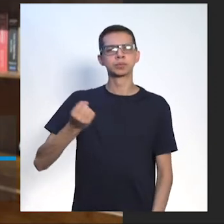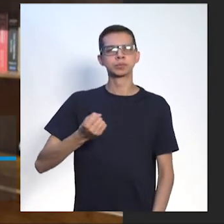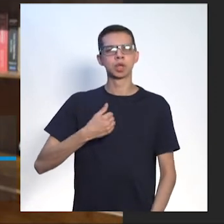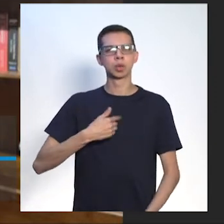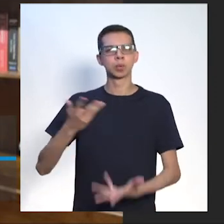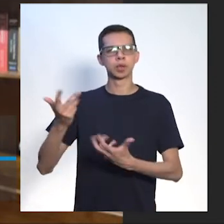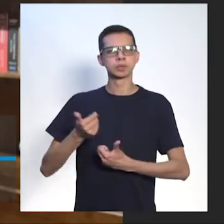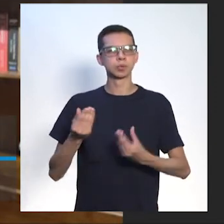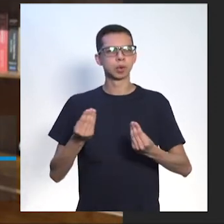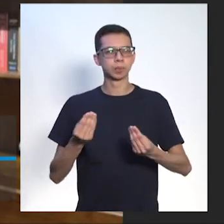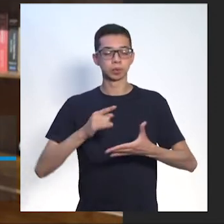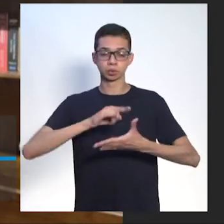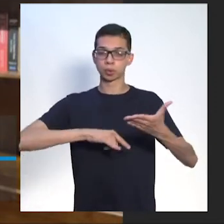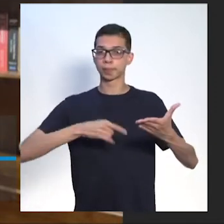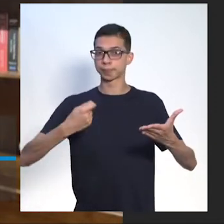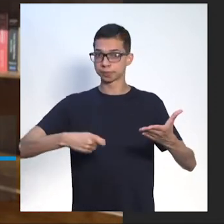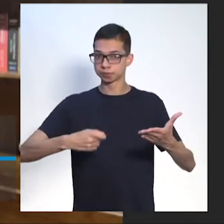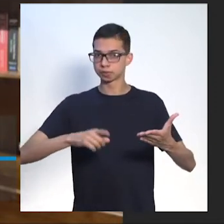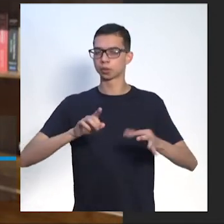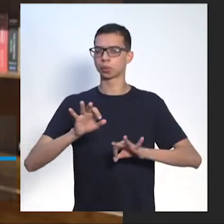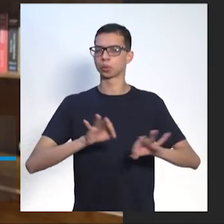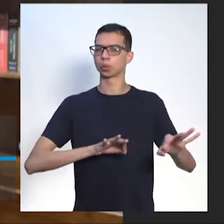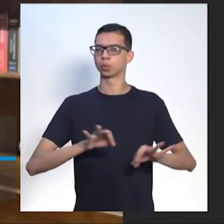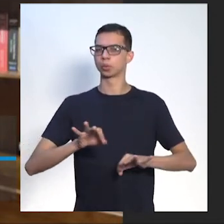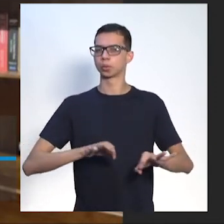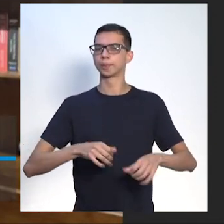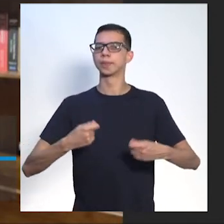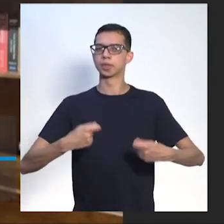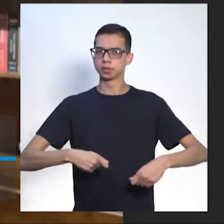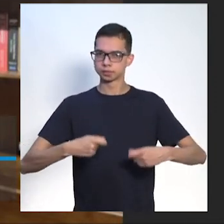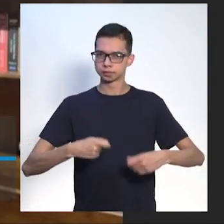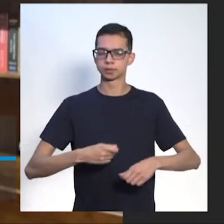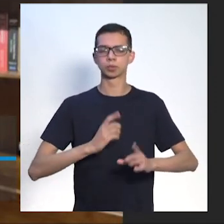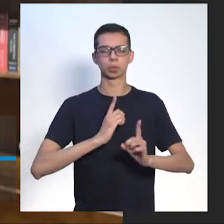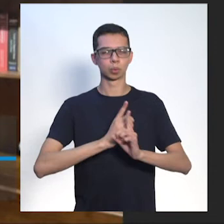E começo a organizar esses documentos. Tá certo?